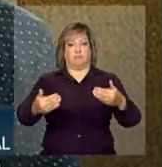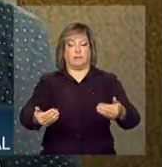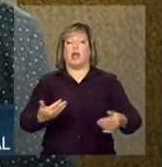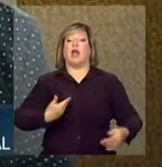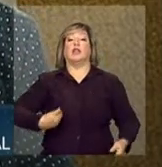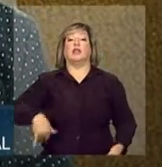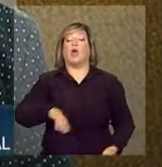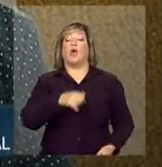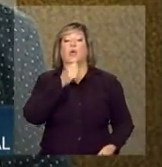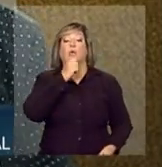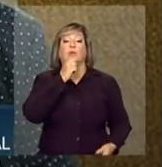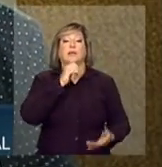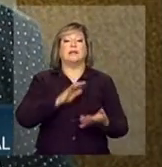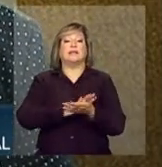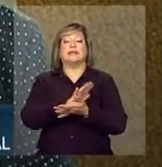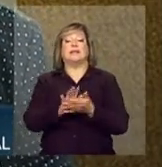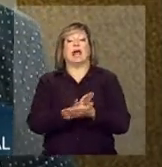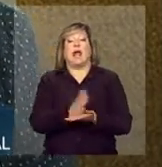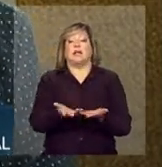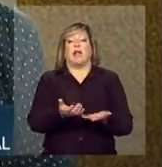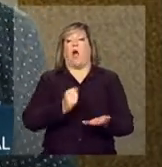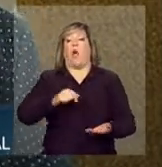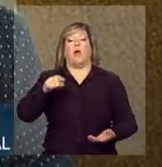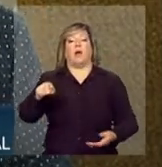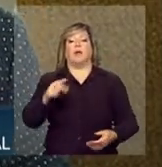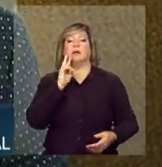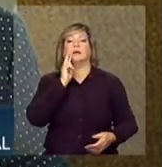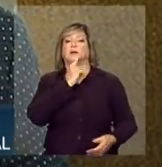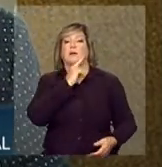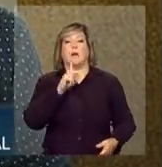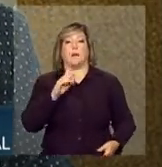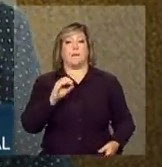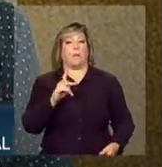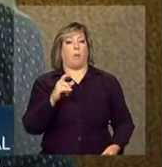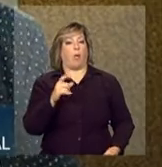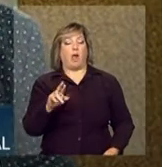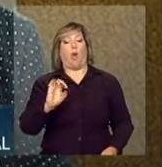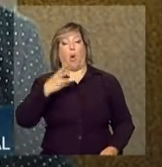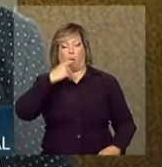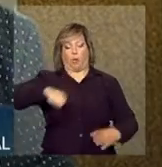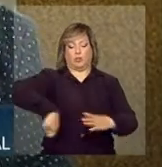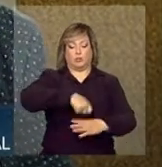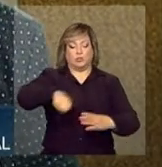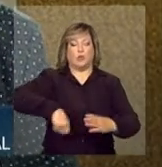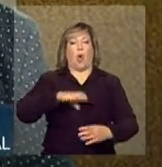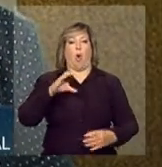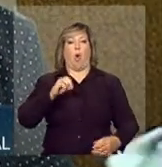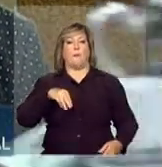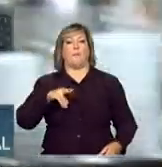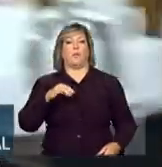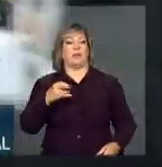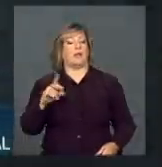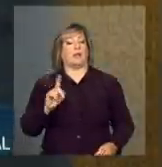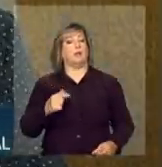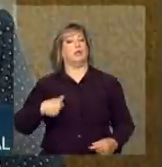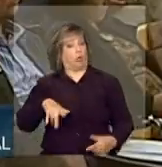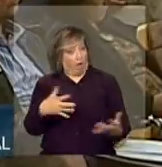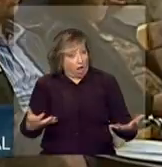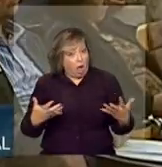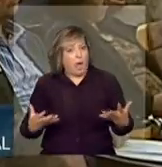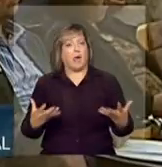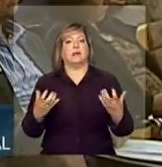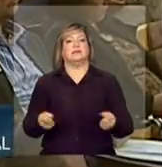temos nada contra restaurante popular, não temos nada contra a cozinha comunitária, contra banco de alimento, ao contrário, temos tudo a